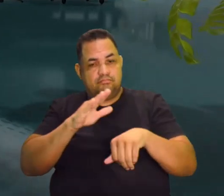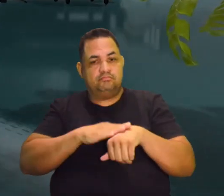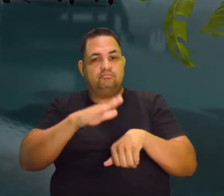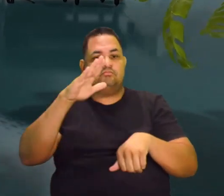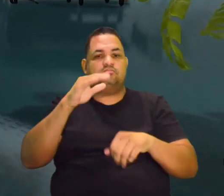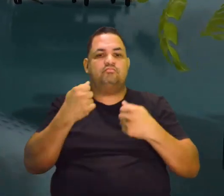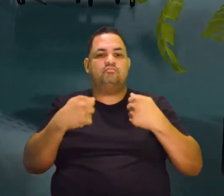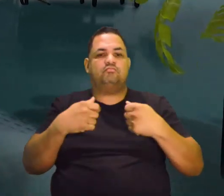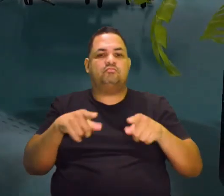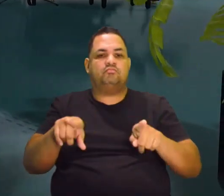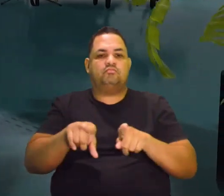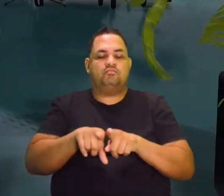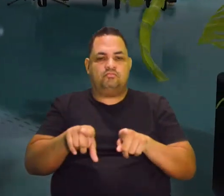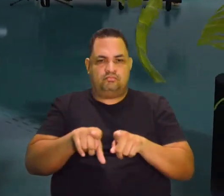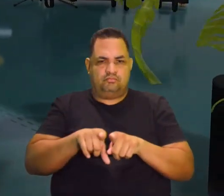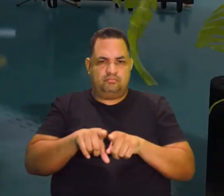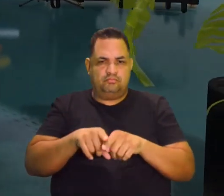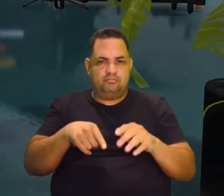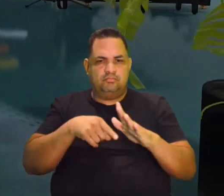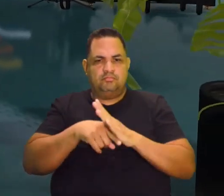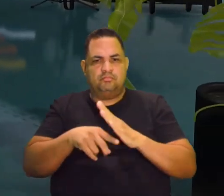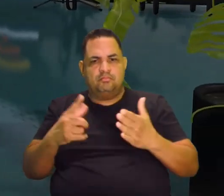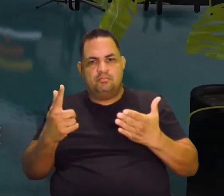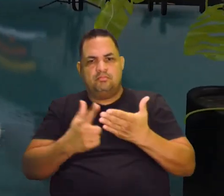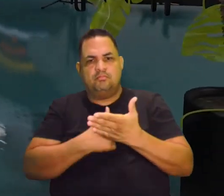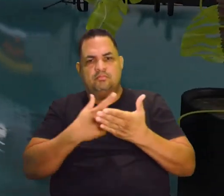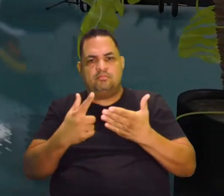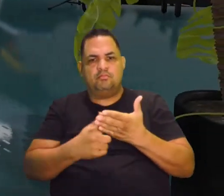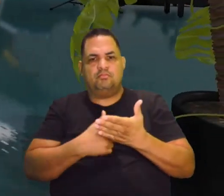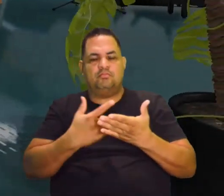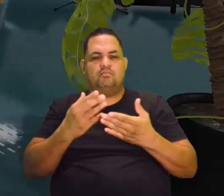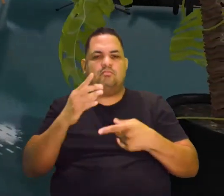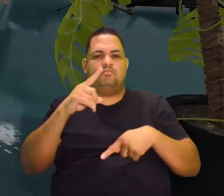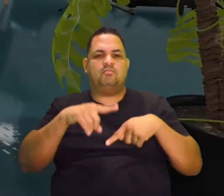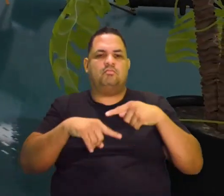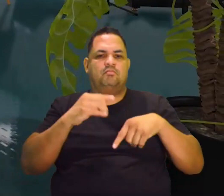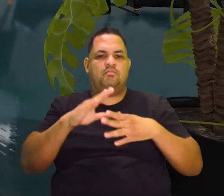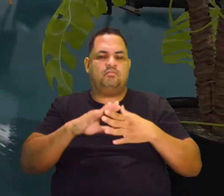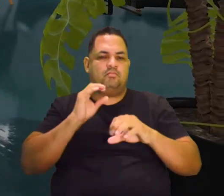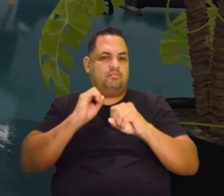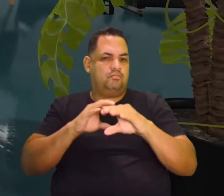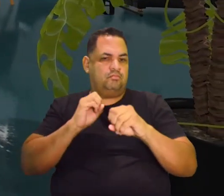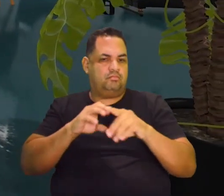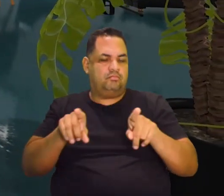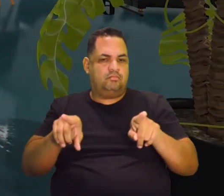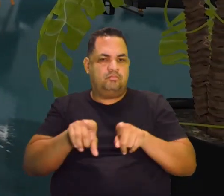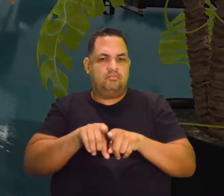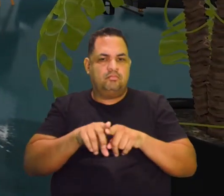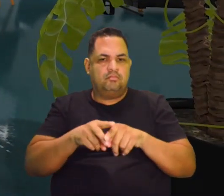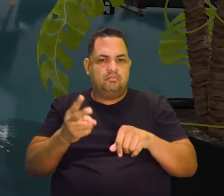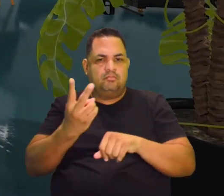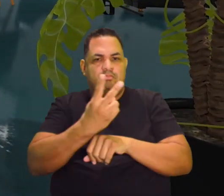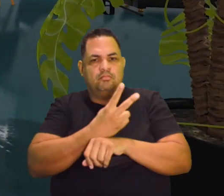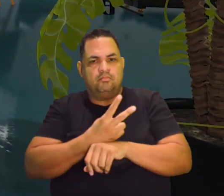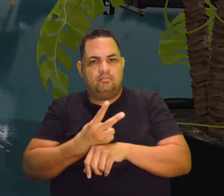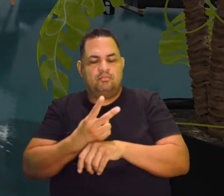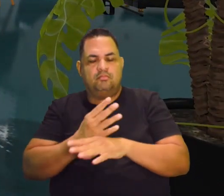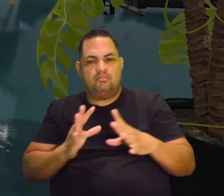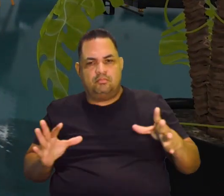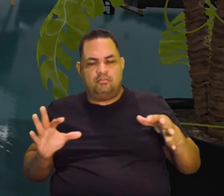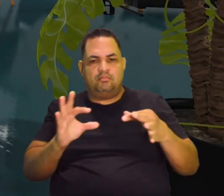podem também pesquisar em livros, material didático, certo? Também buscar associar a história da